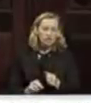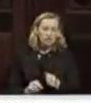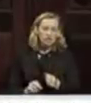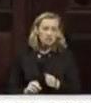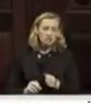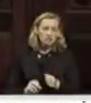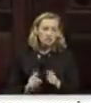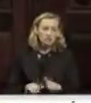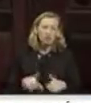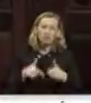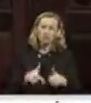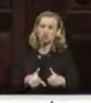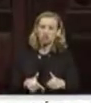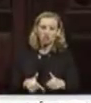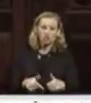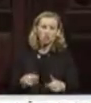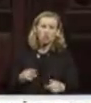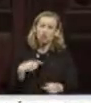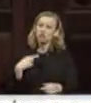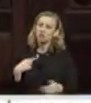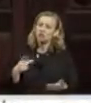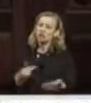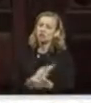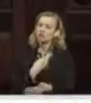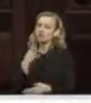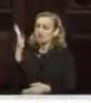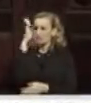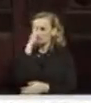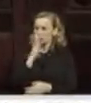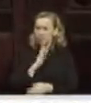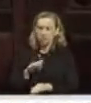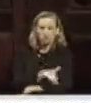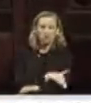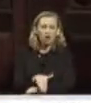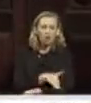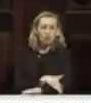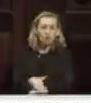sintomático do que está acontecendo hoje nas ruas do Brasil inteiro e de boa parte do mundo. Tem relação...